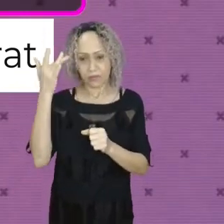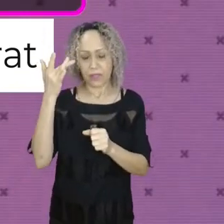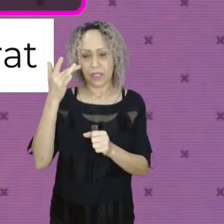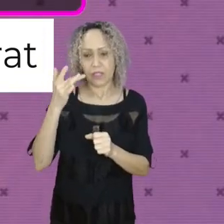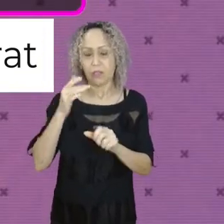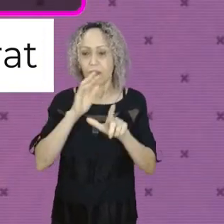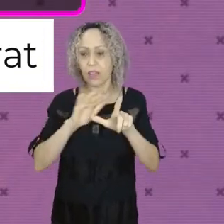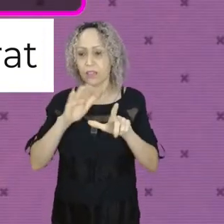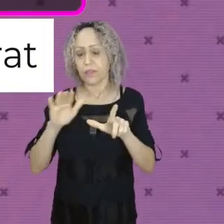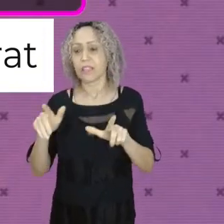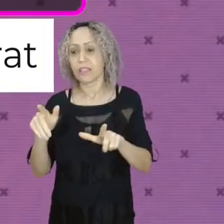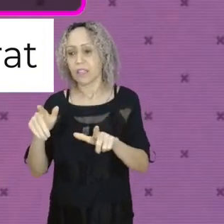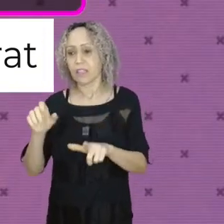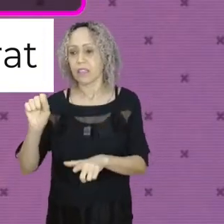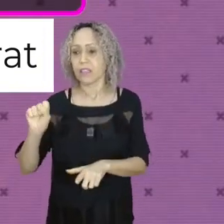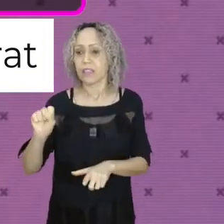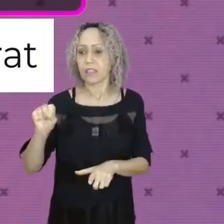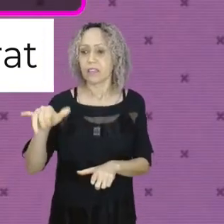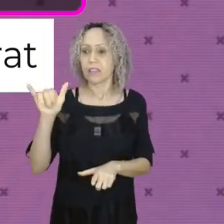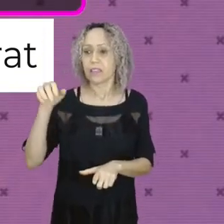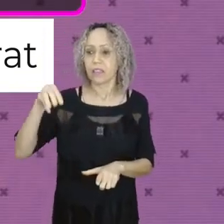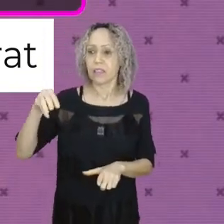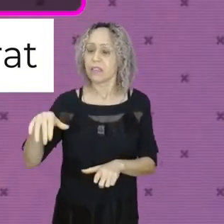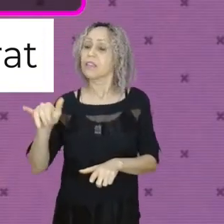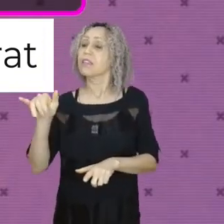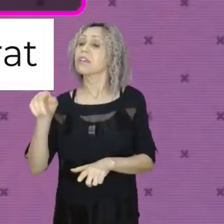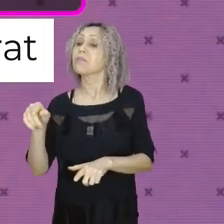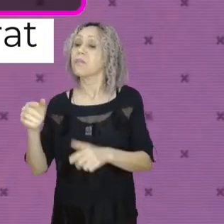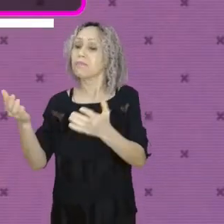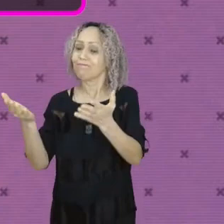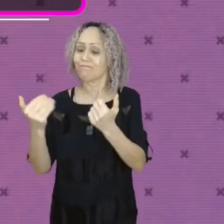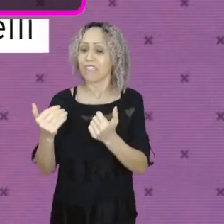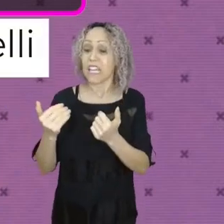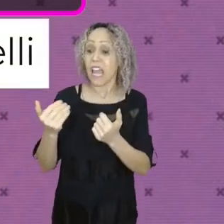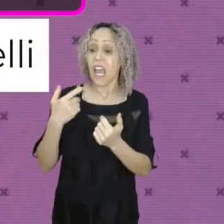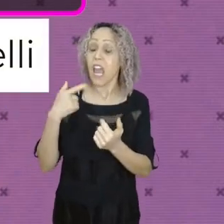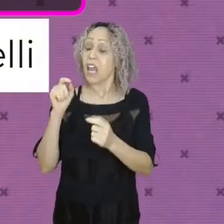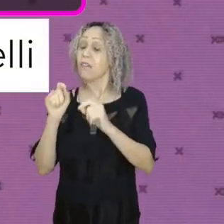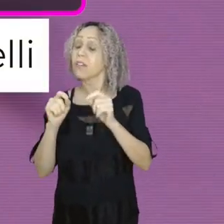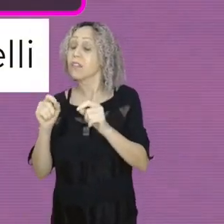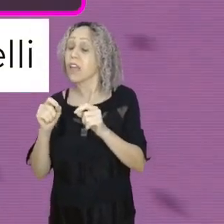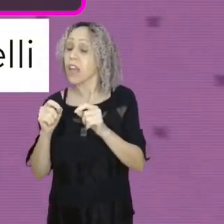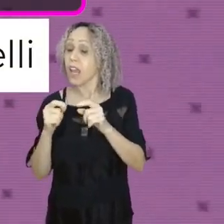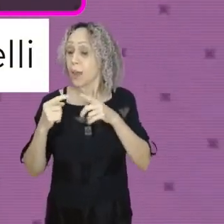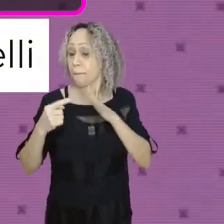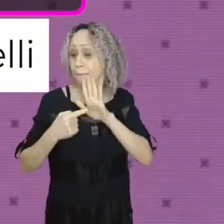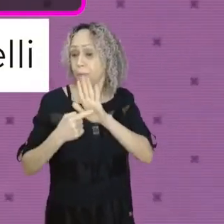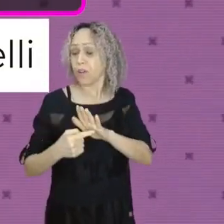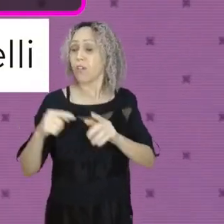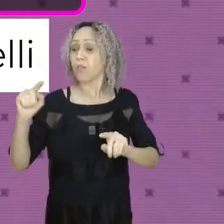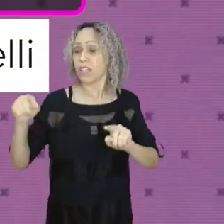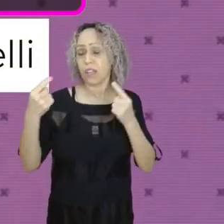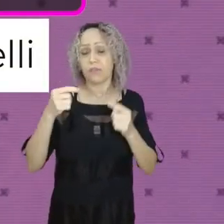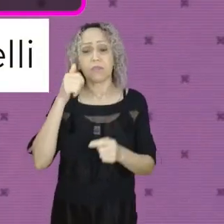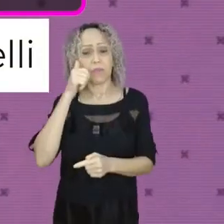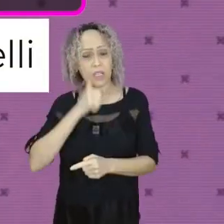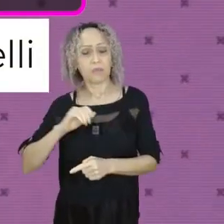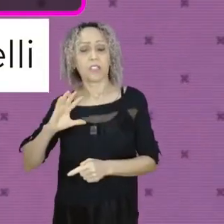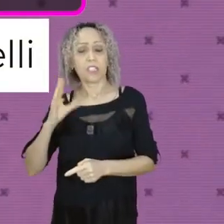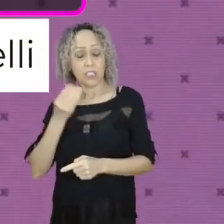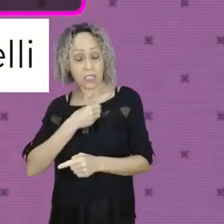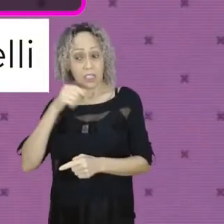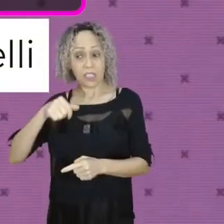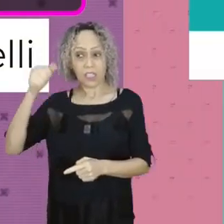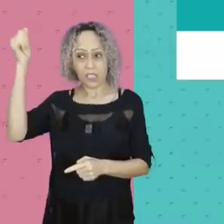Simila Ha, traz os desafios para as mulheres trans no Brasil. E conhecemos também um pouco da história da vereadora de Araraquara pelo